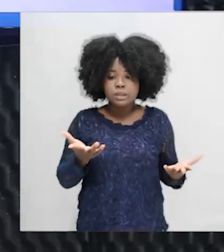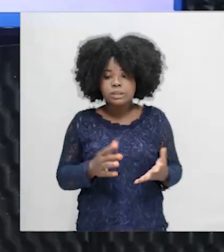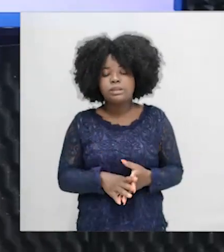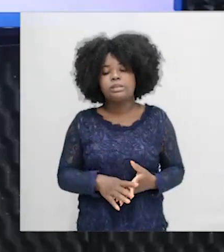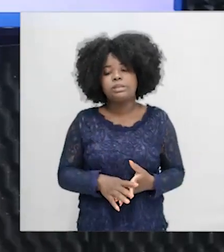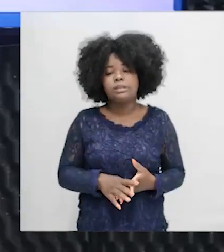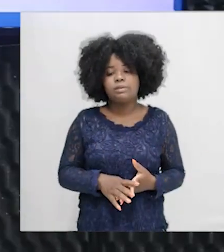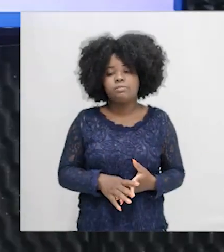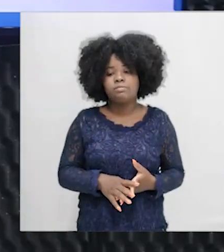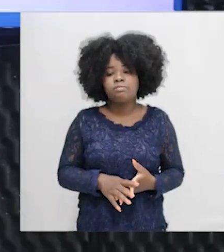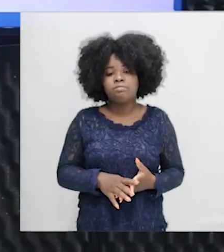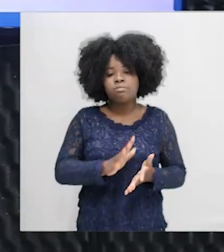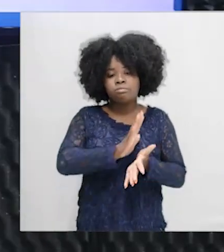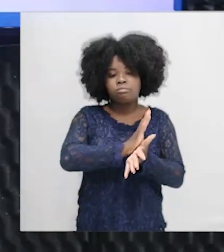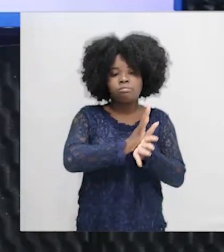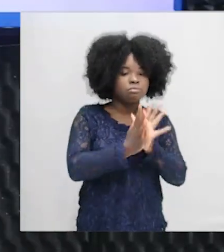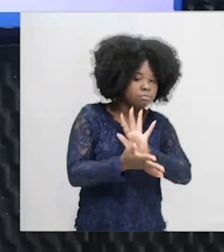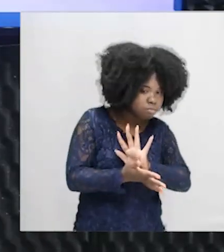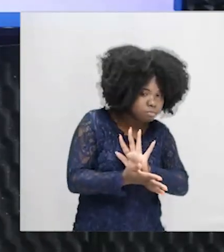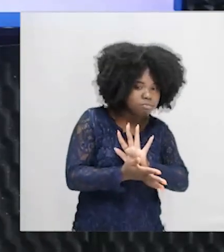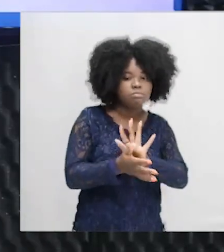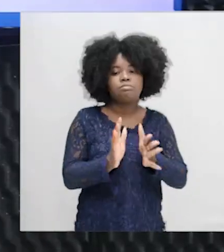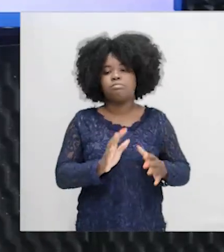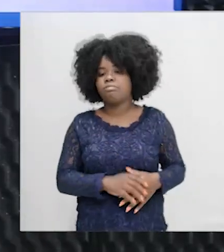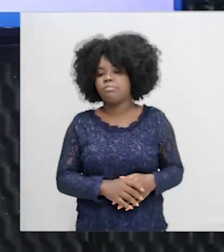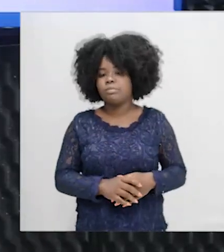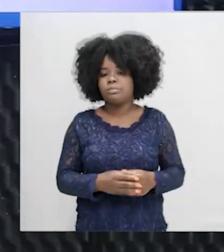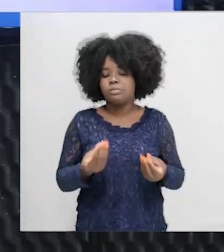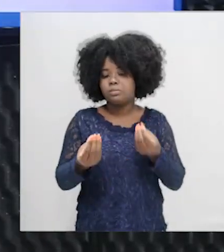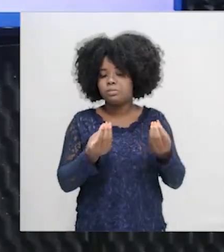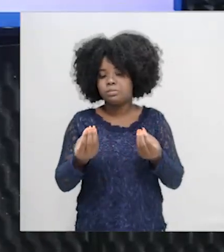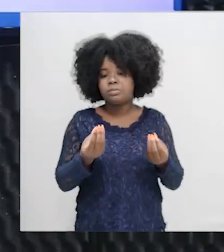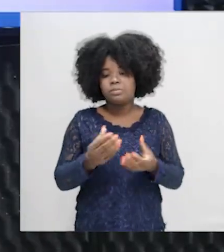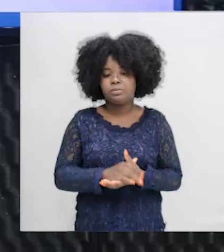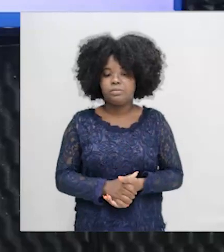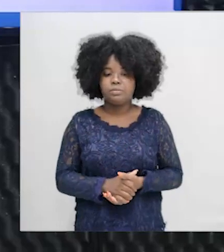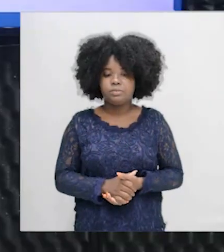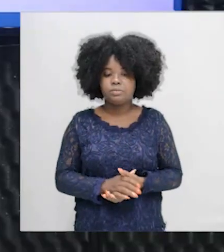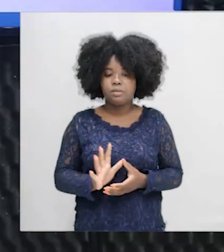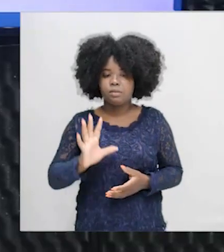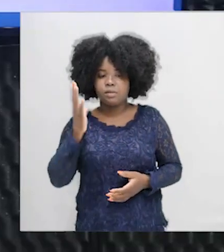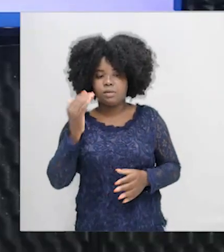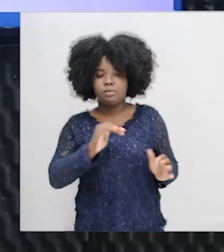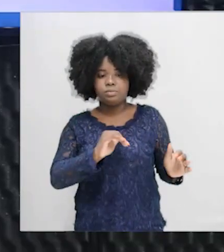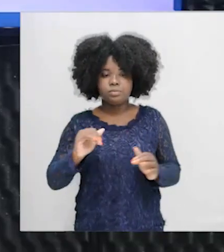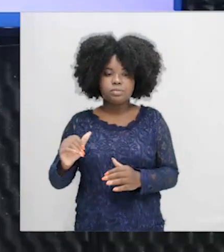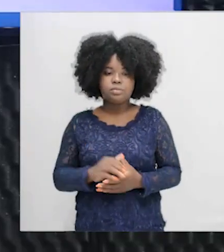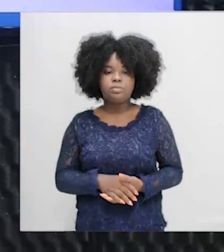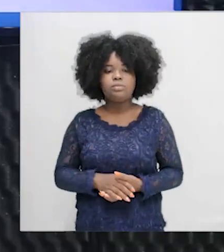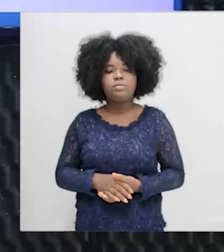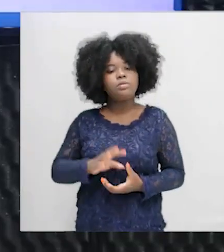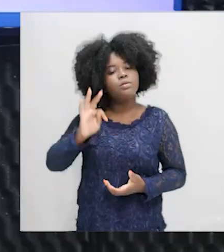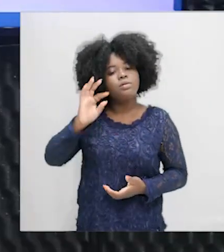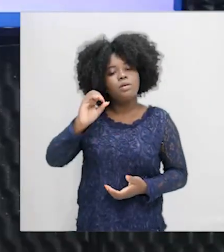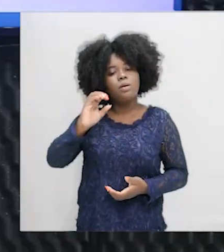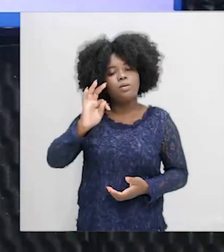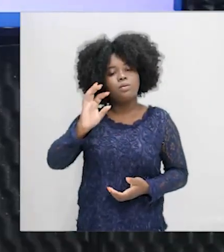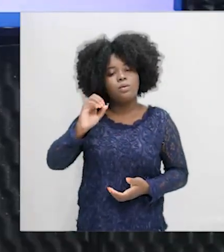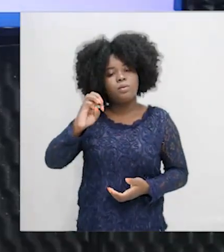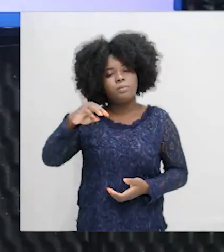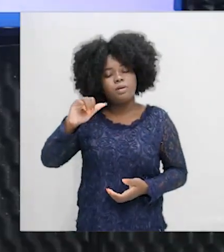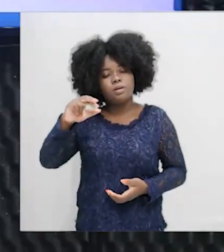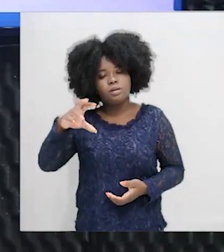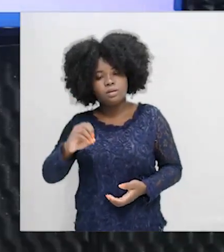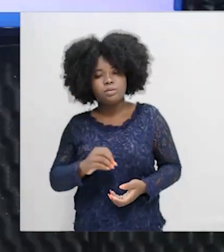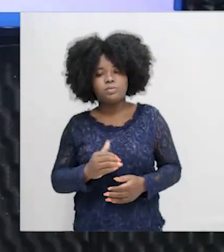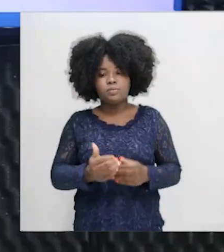abrir a mente e o coração para entender como isso funciona. Né? O estilo otomano, ele vem da Ásia Central, ele vem se desenvolvendo